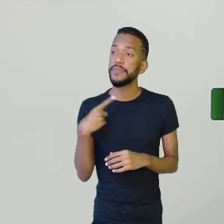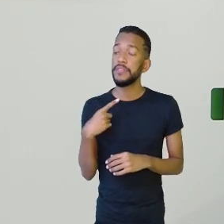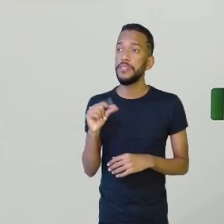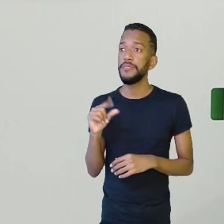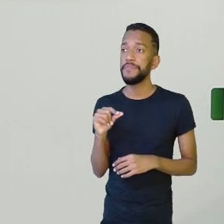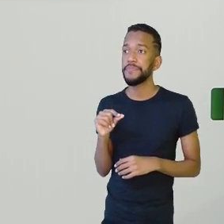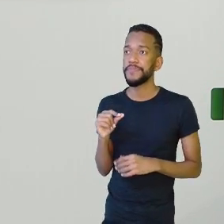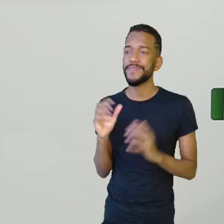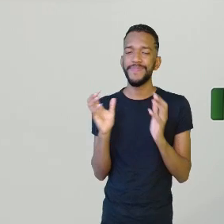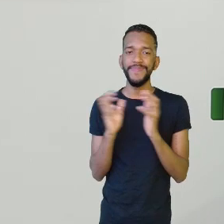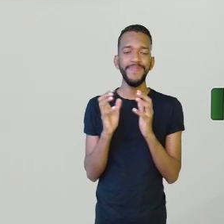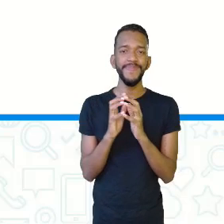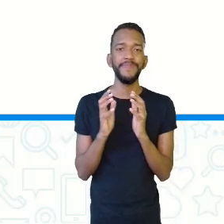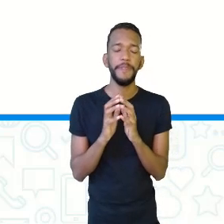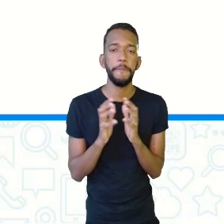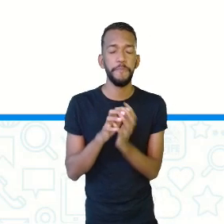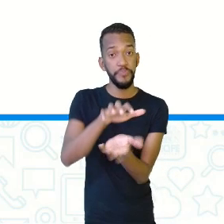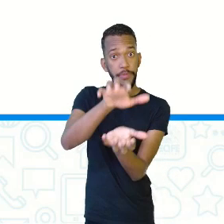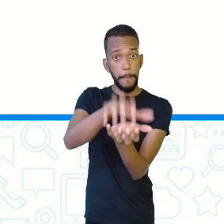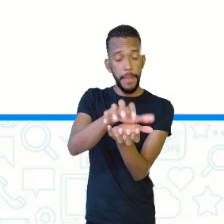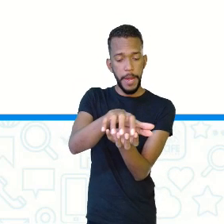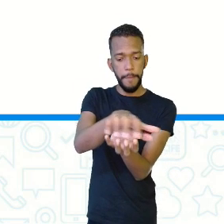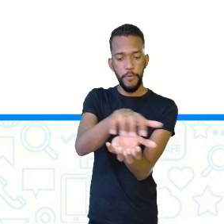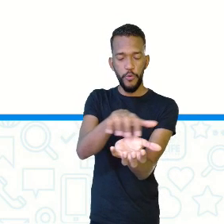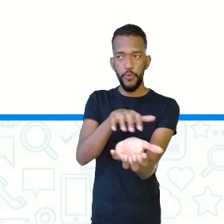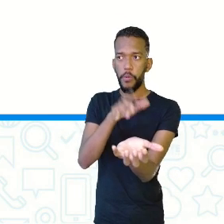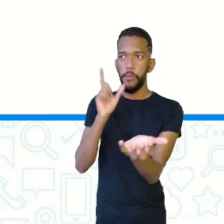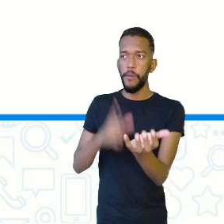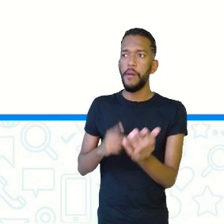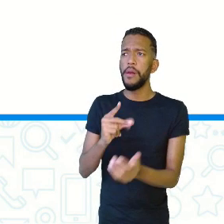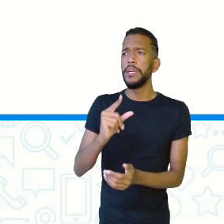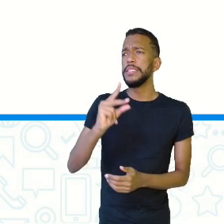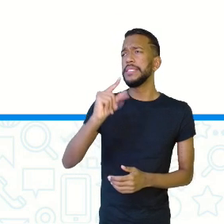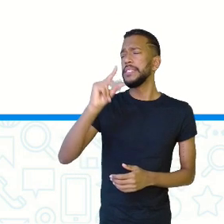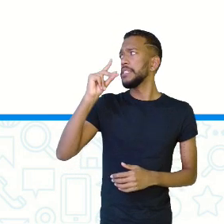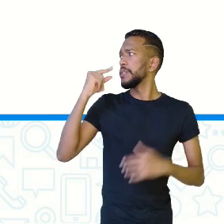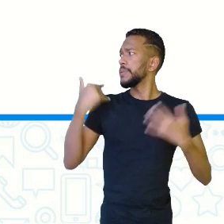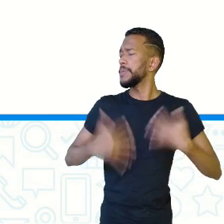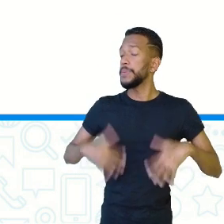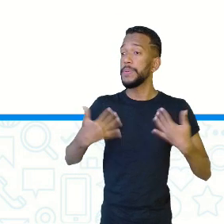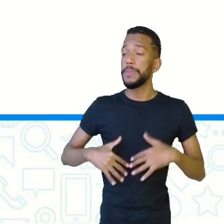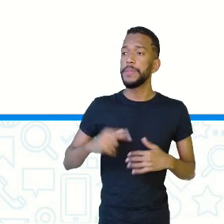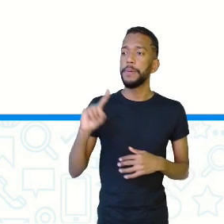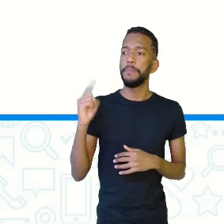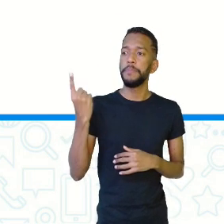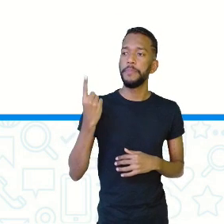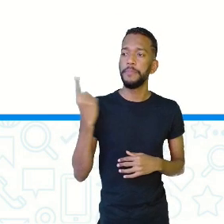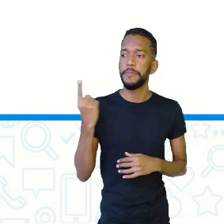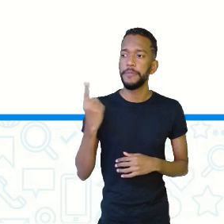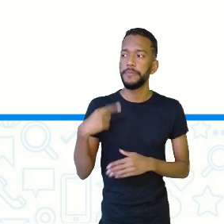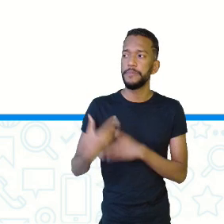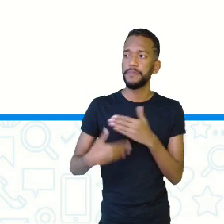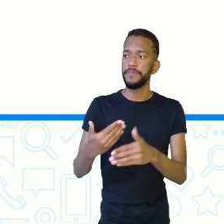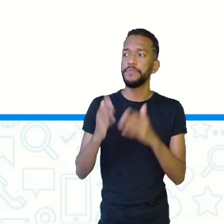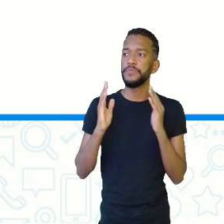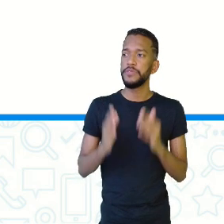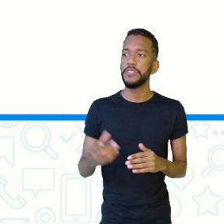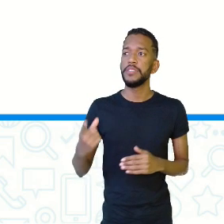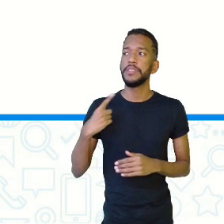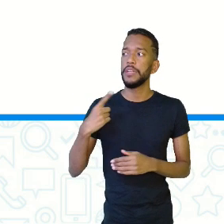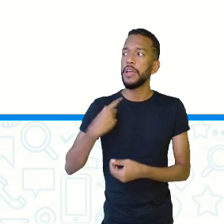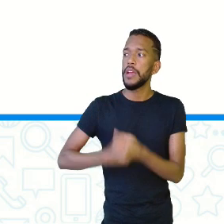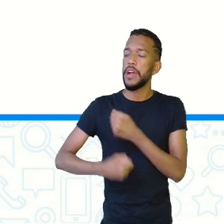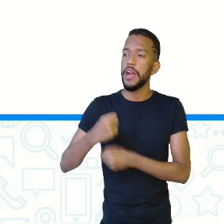destacando algumas coisas. Esse é um mapa bastante antigo, viu? Então, o primeiro registro de nossa cidade foi no ano